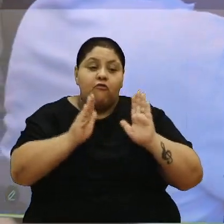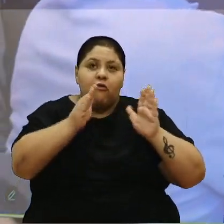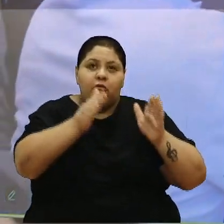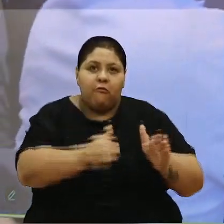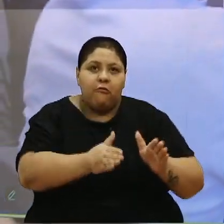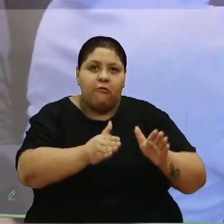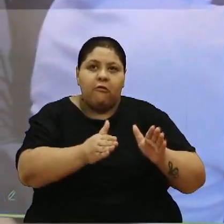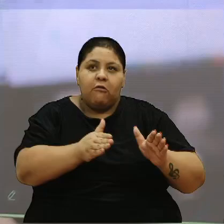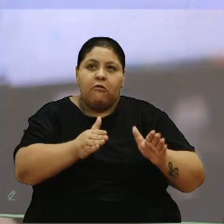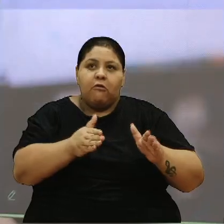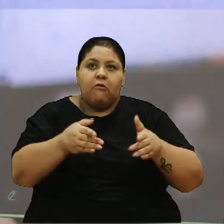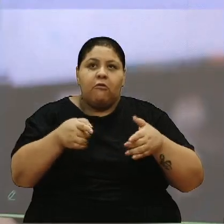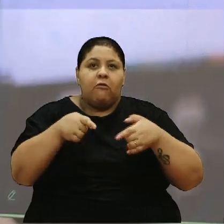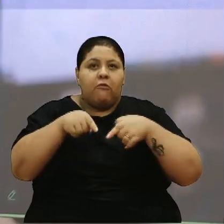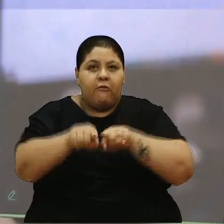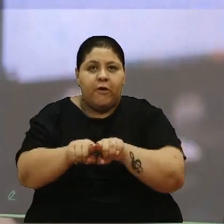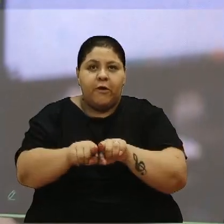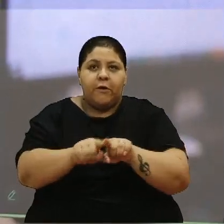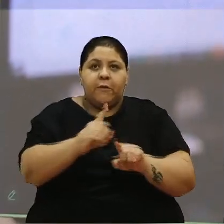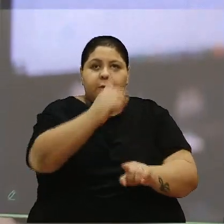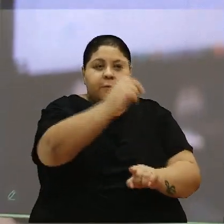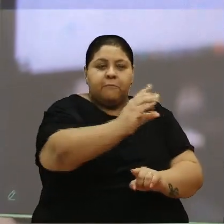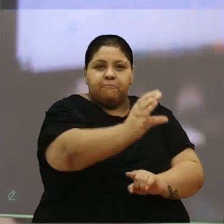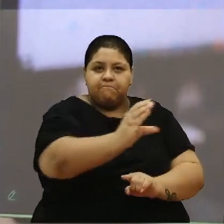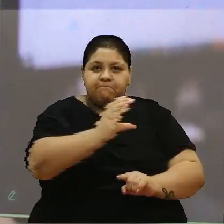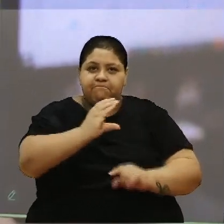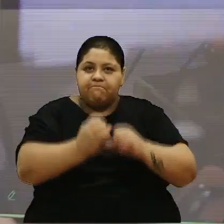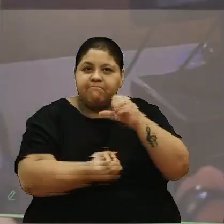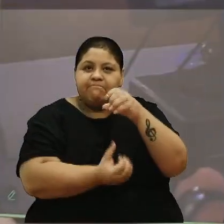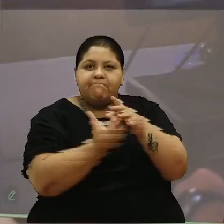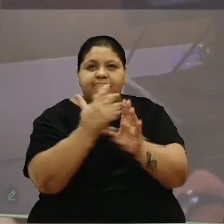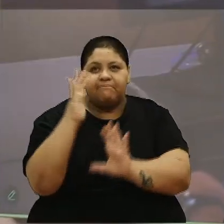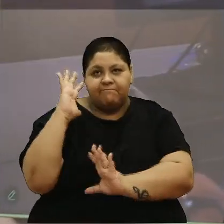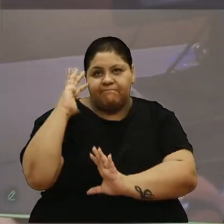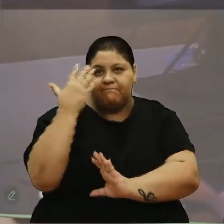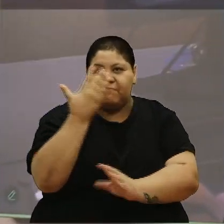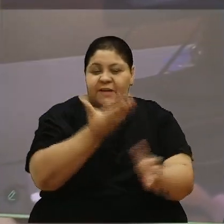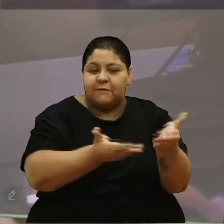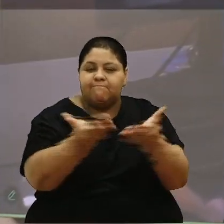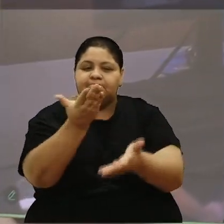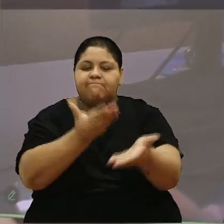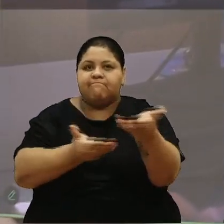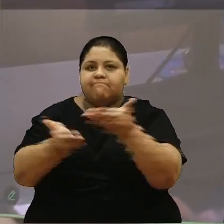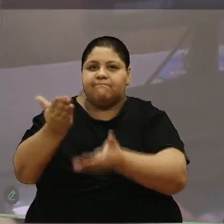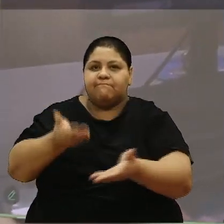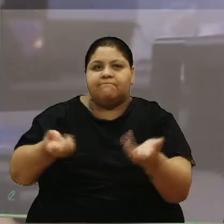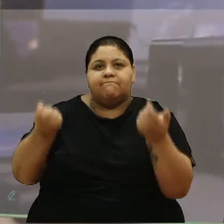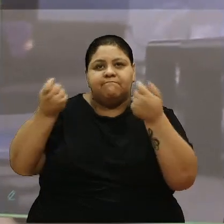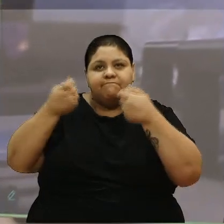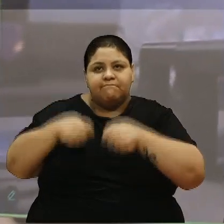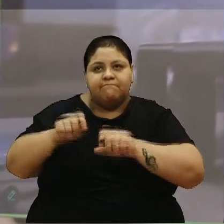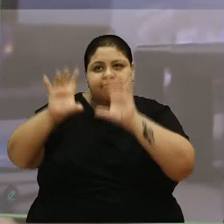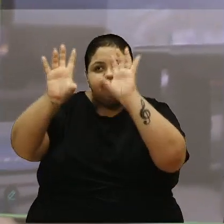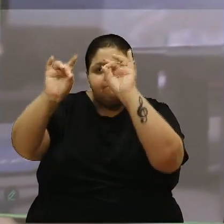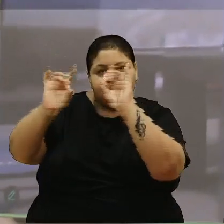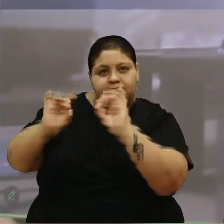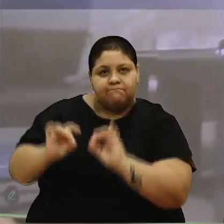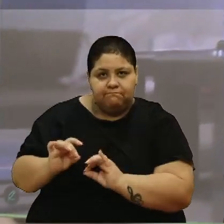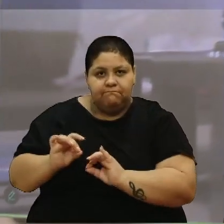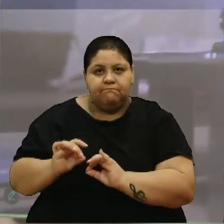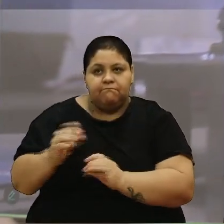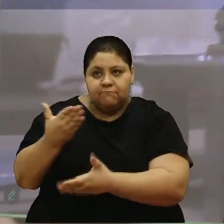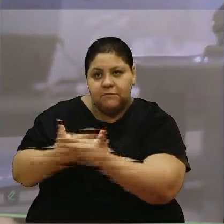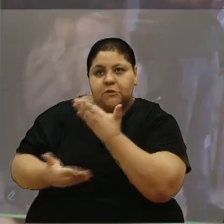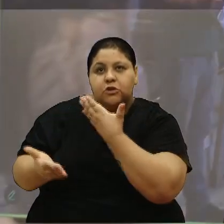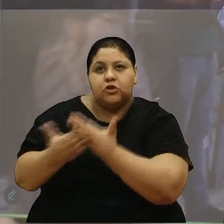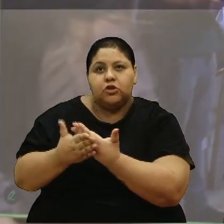Em parceria com os nossos clientes, criamos soluções que atendem a necessidades específicas. Todos